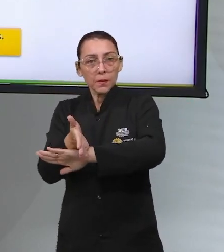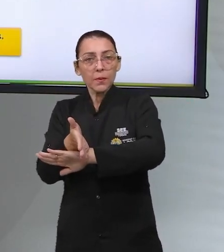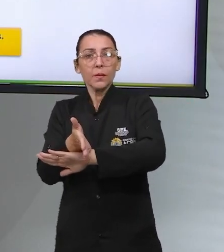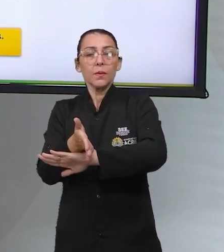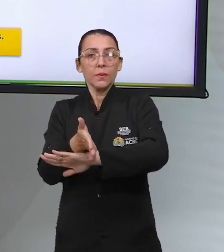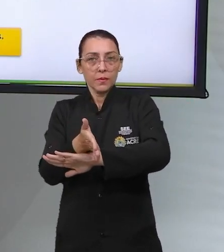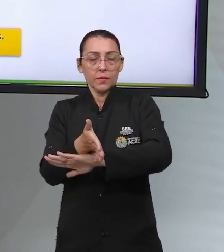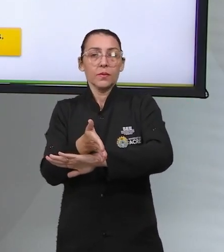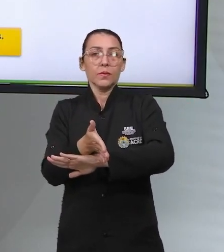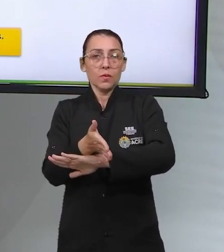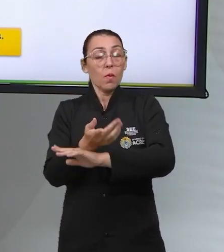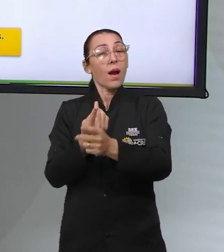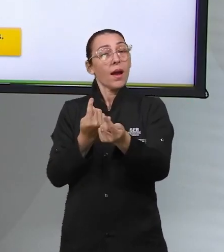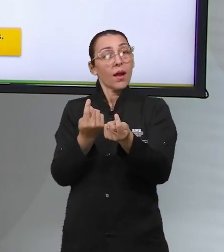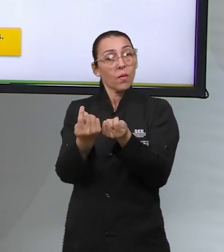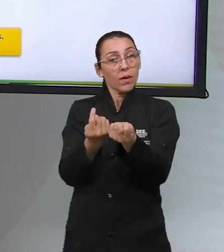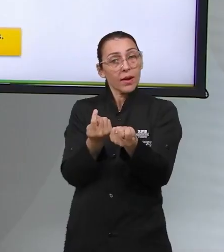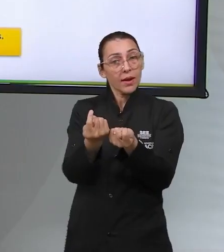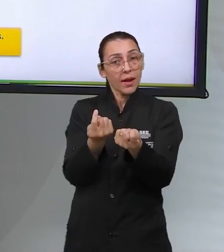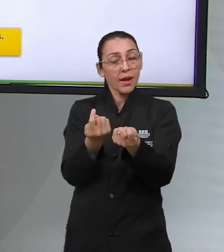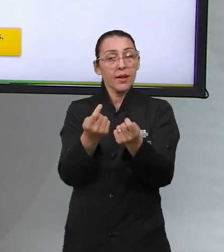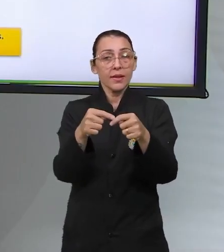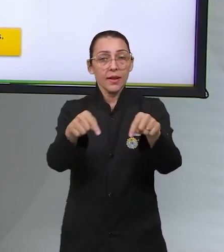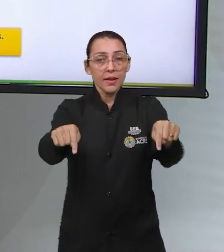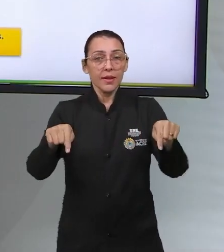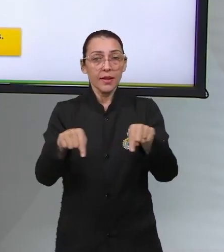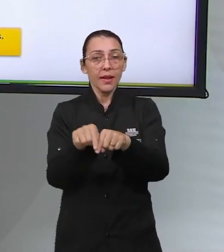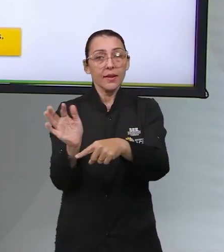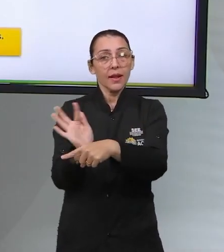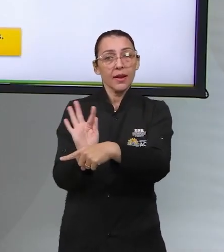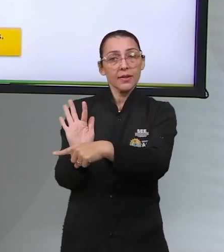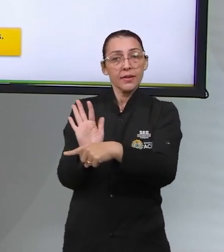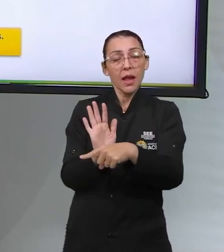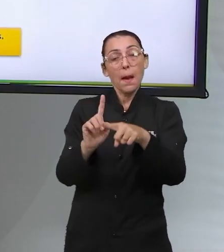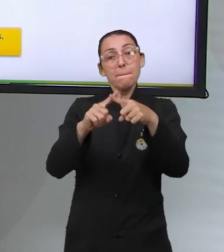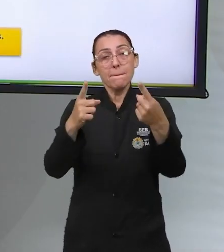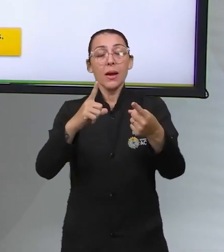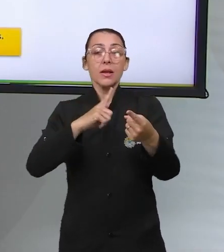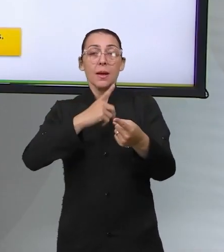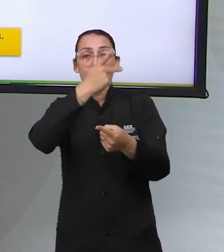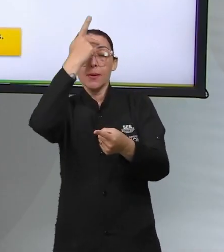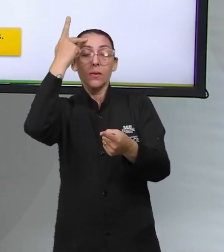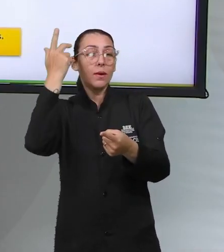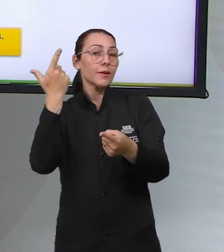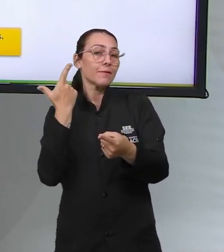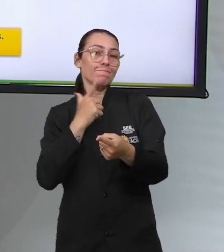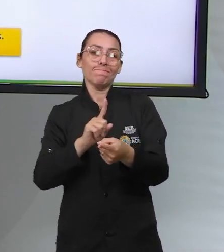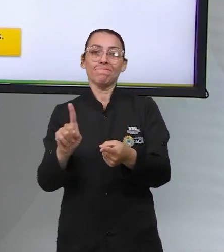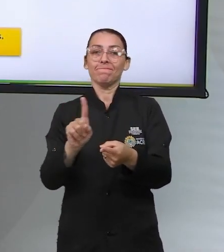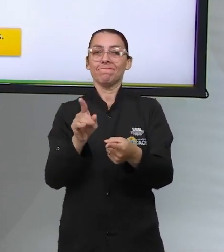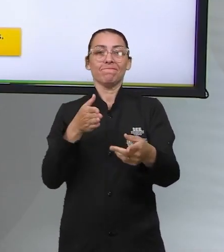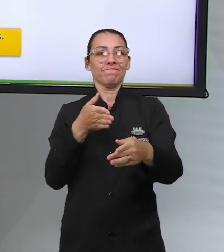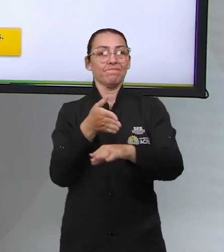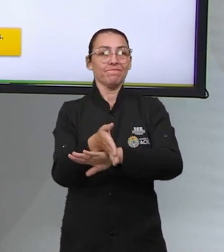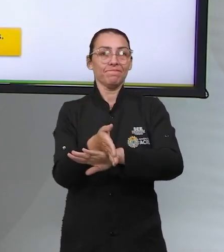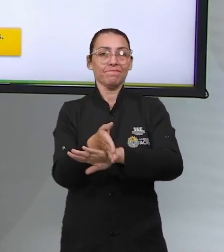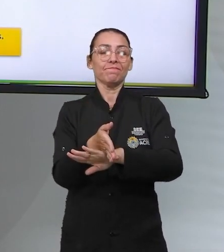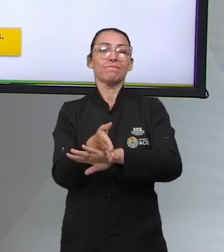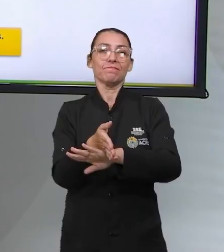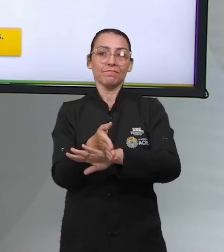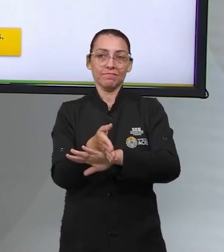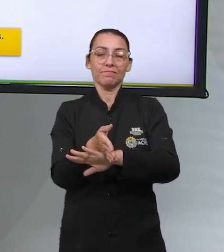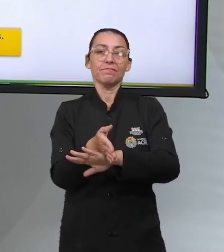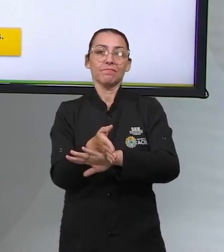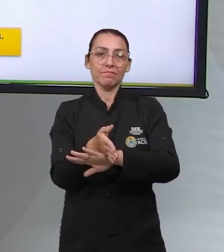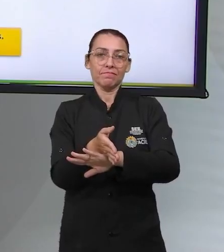uma certa regularidade essas salas de cinema, mas existem pessoas que, digamos assim, já não conseguem